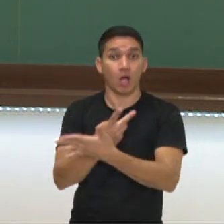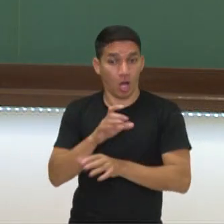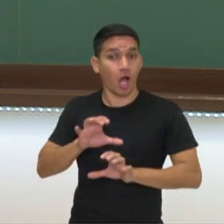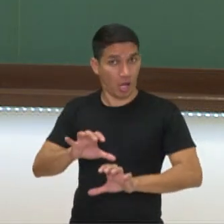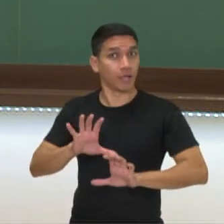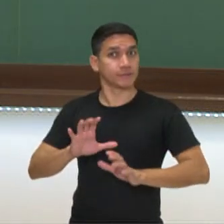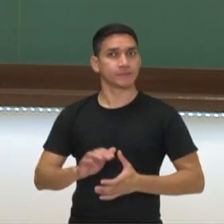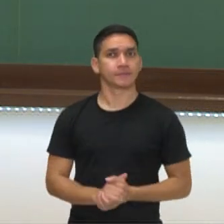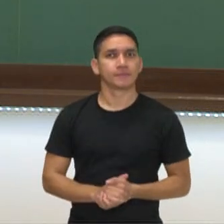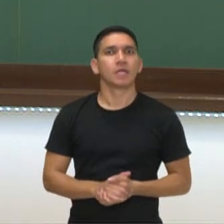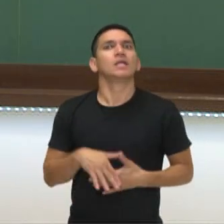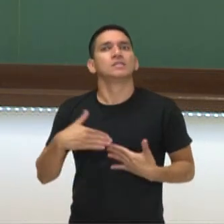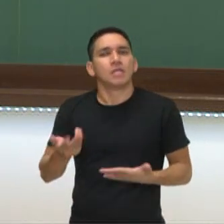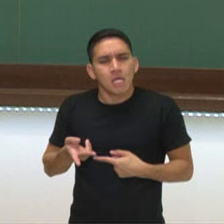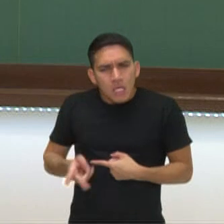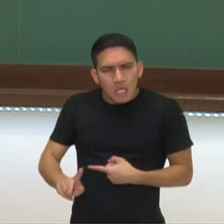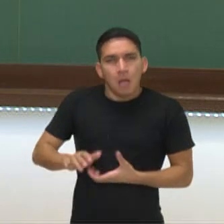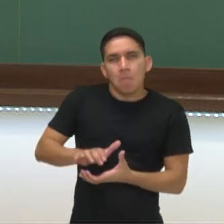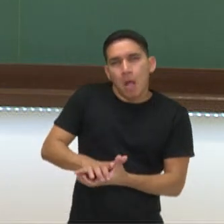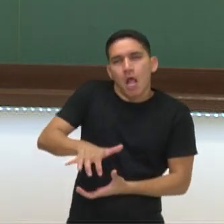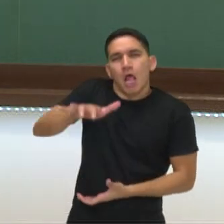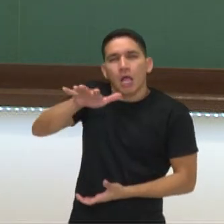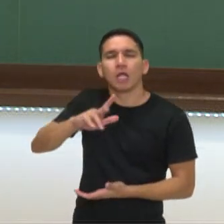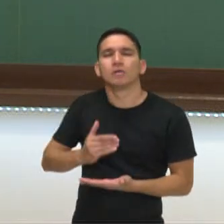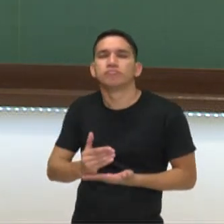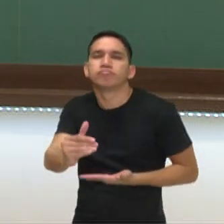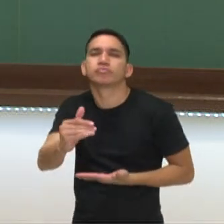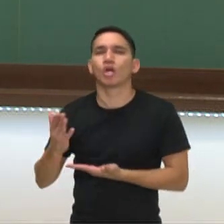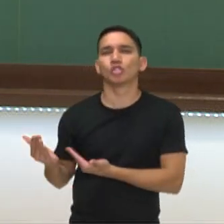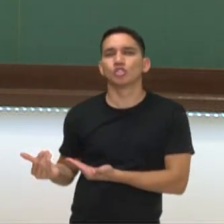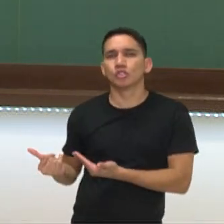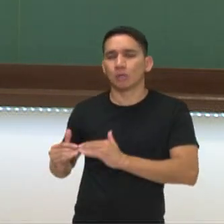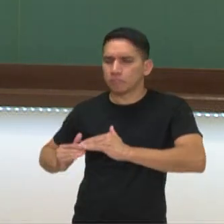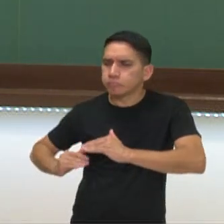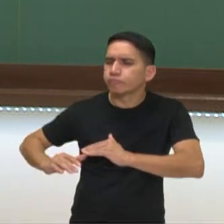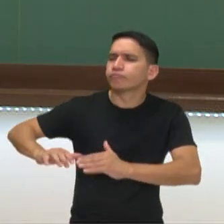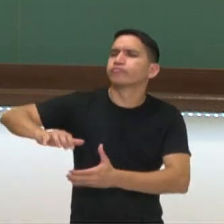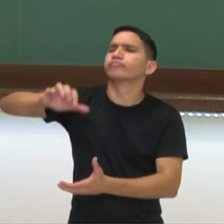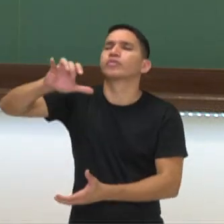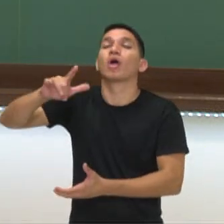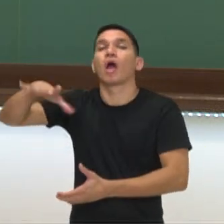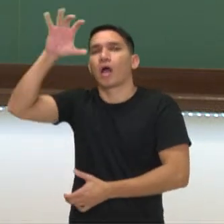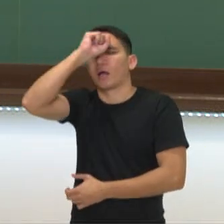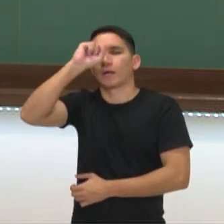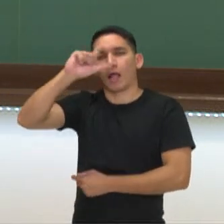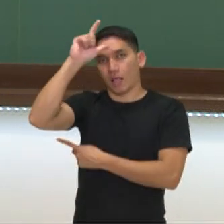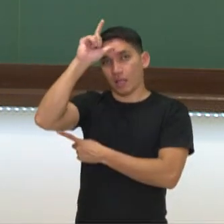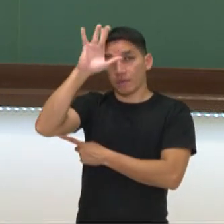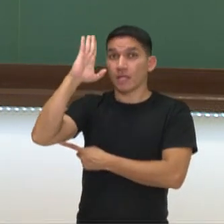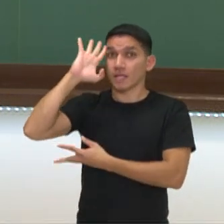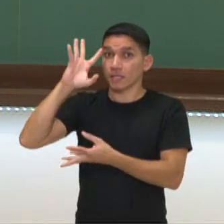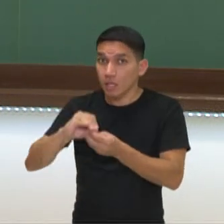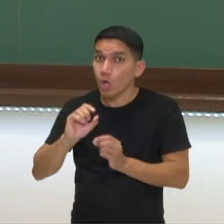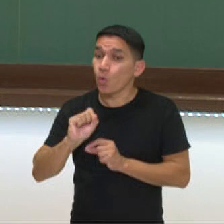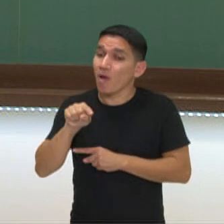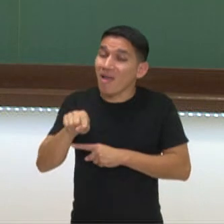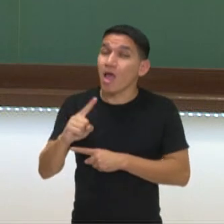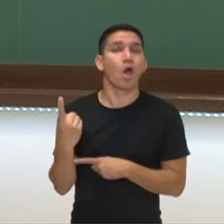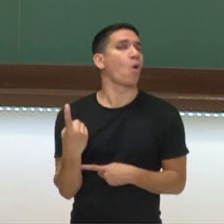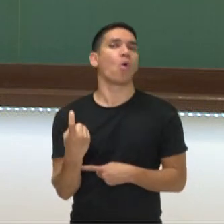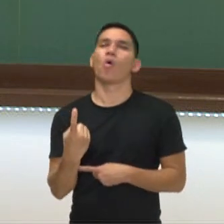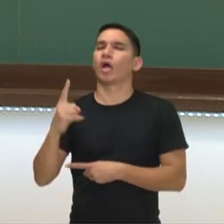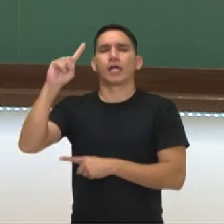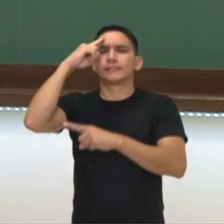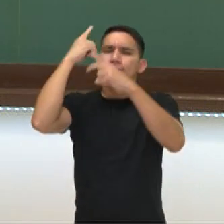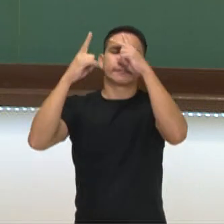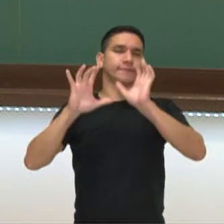Então, desde o início da adolescência, as pessoas cresciam na Alemanha entendendo que aquelas eram as únicas ideias